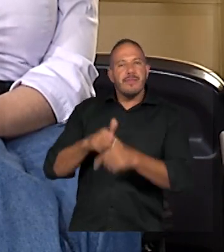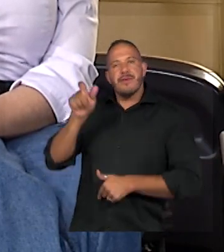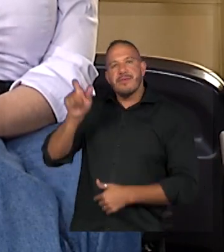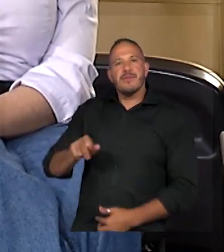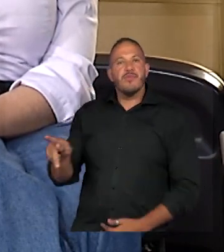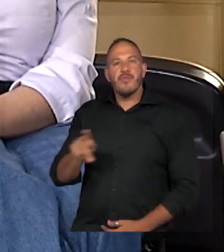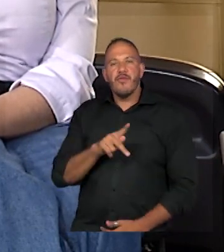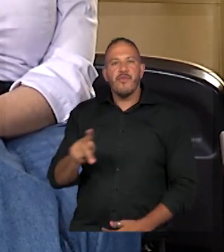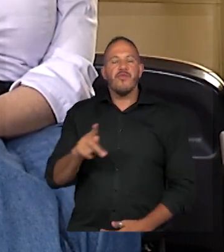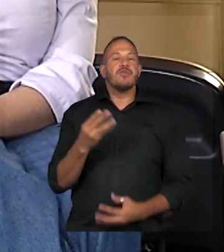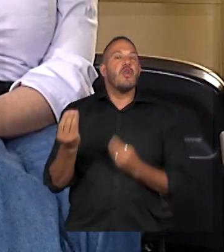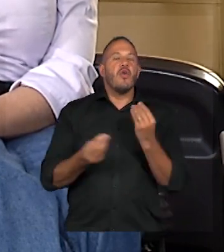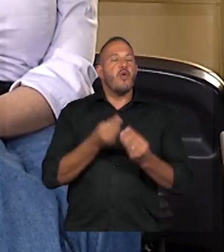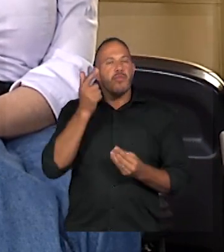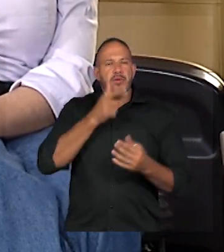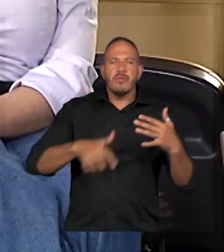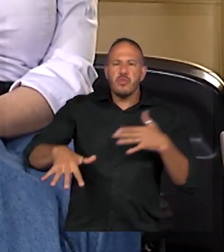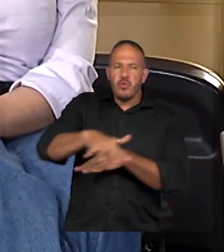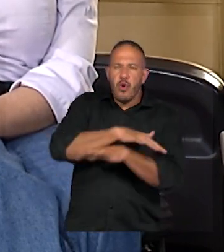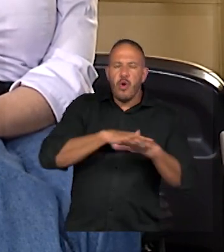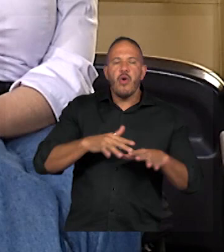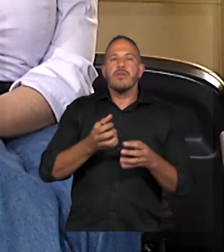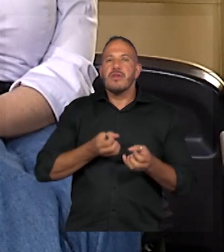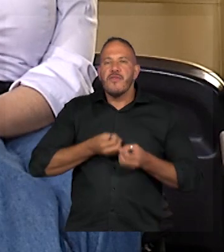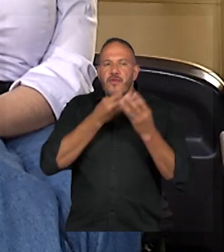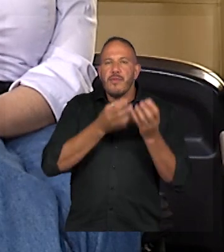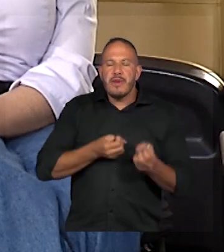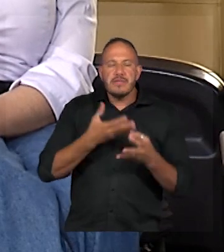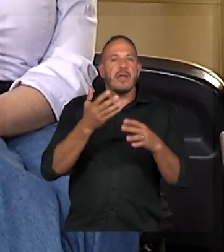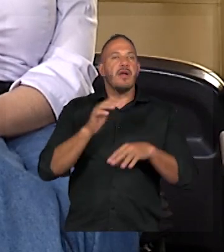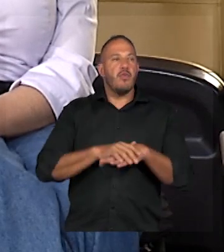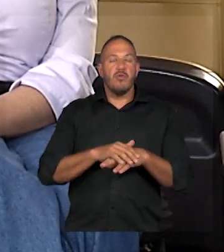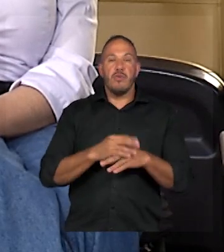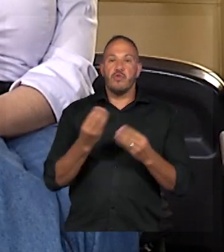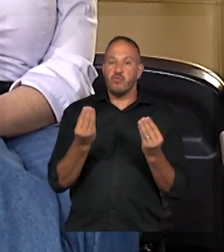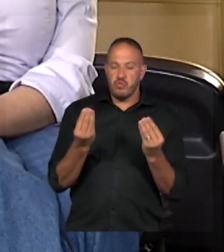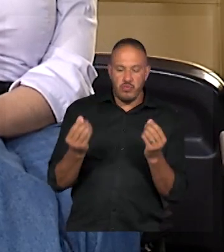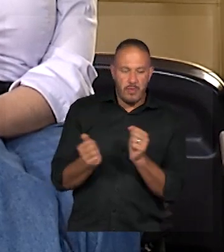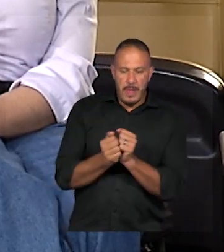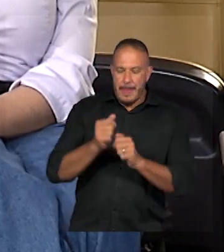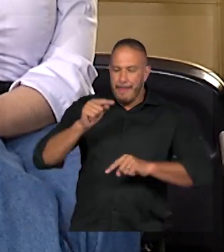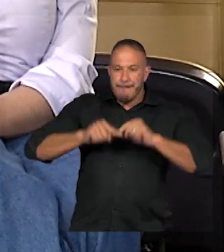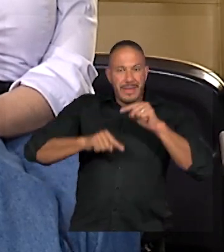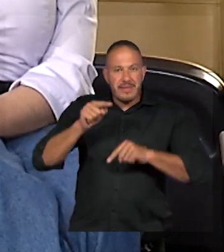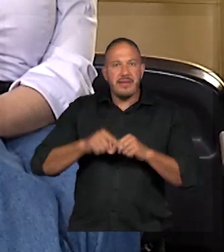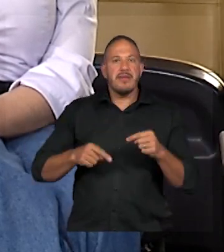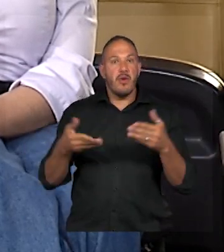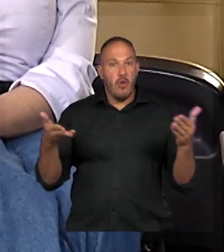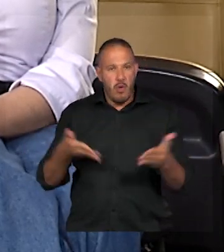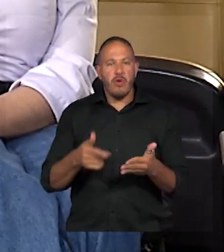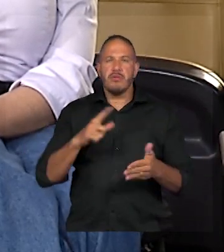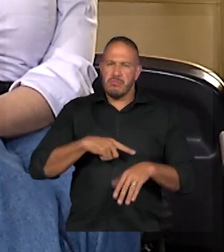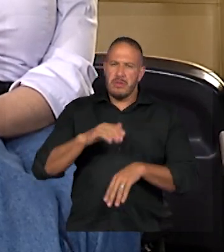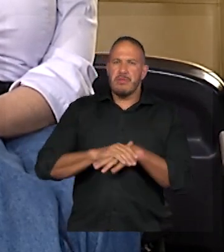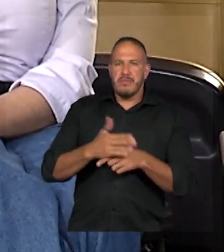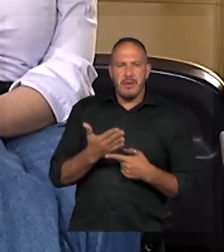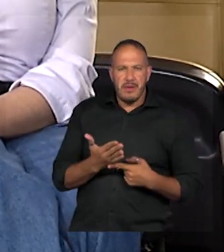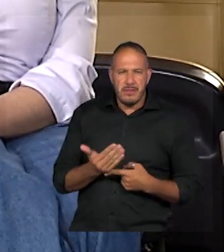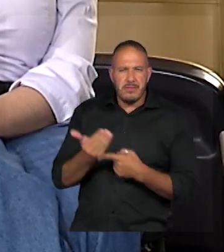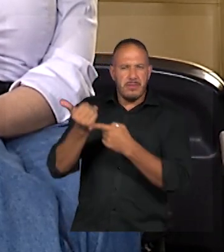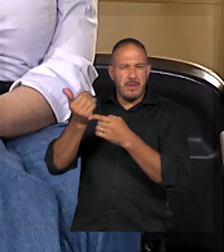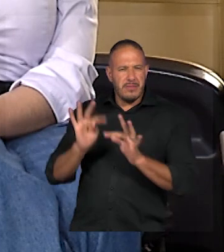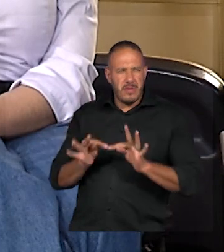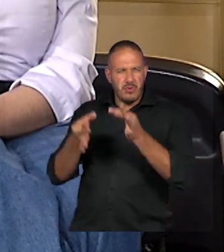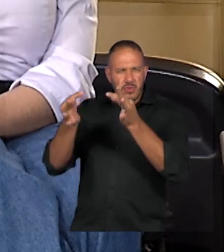como explorar toda a informação que nós temos hoje com material que a tecnologia traz de novo para a gente,